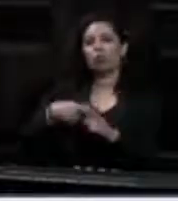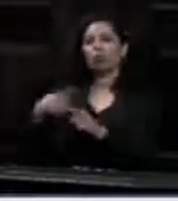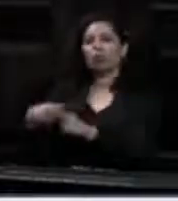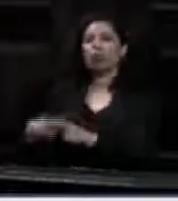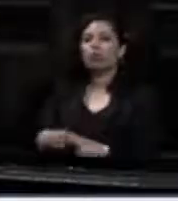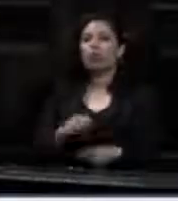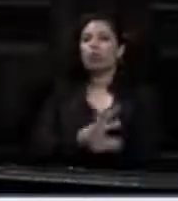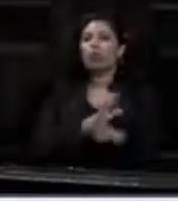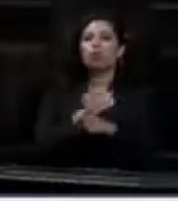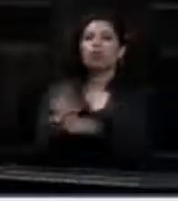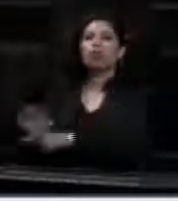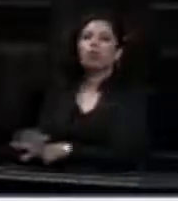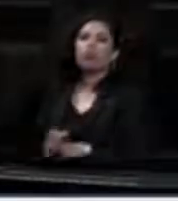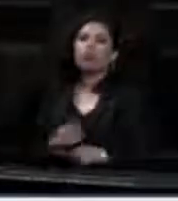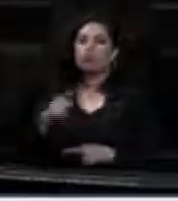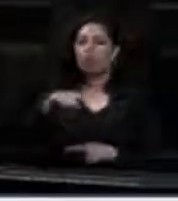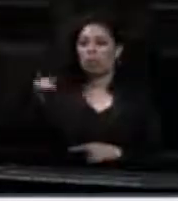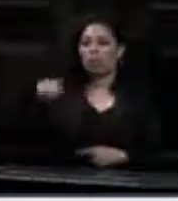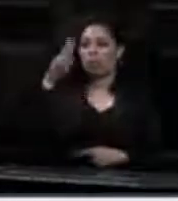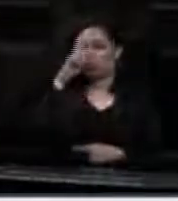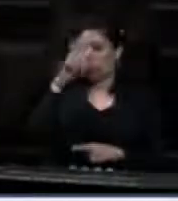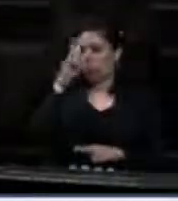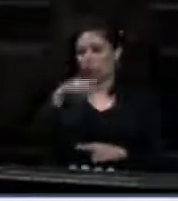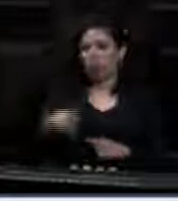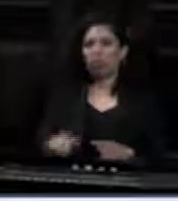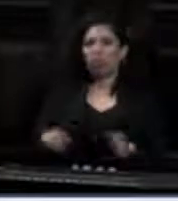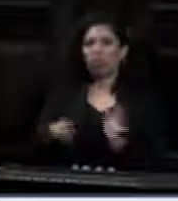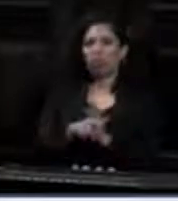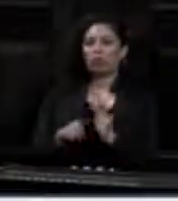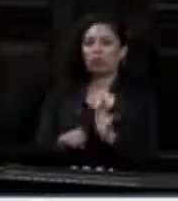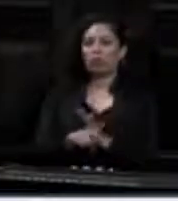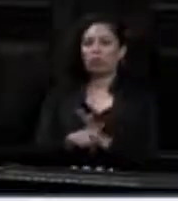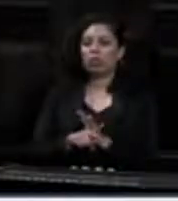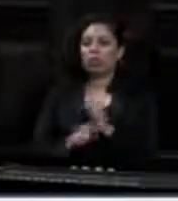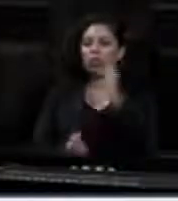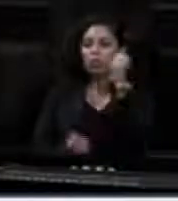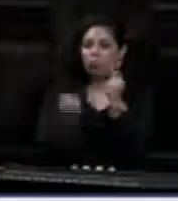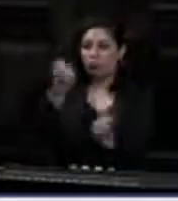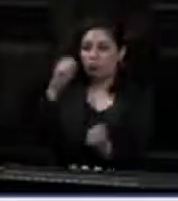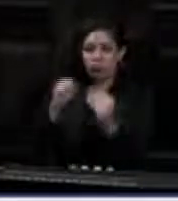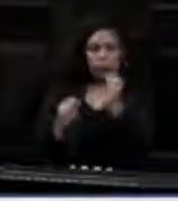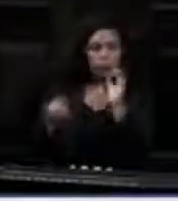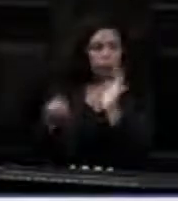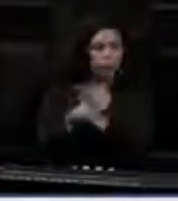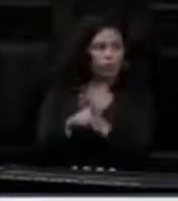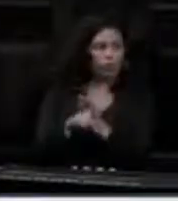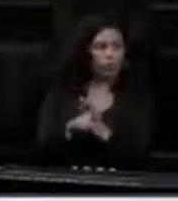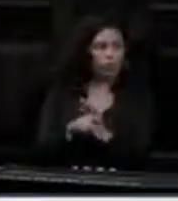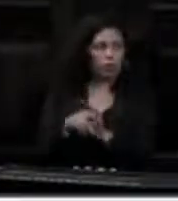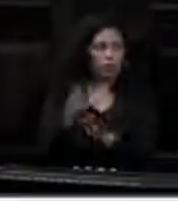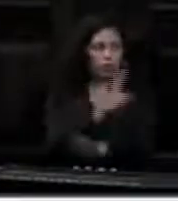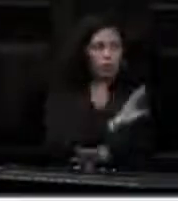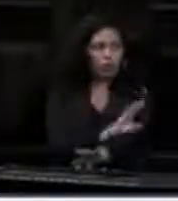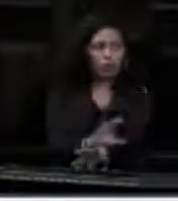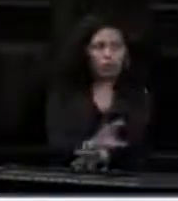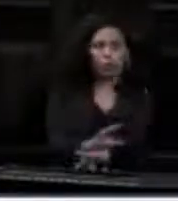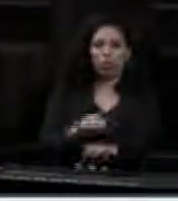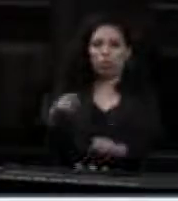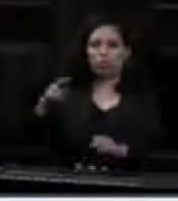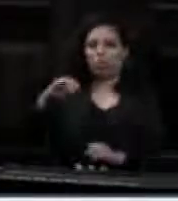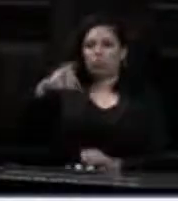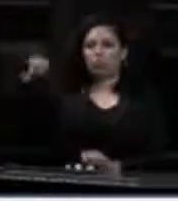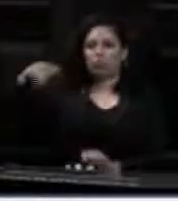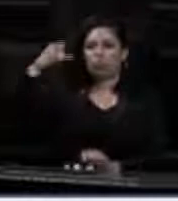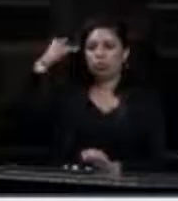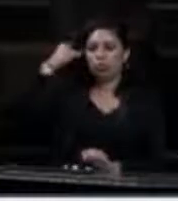eles, através também do esporte, a cultura japonesa. Então, eu os represento com muito orgulho e com